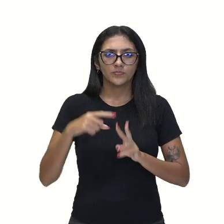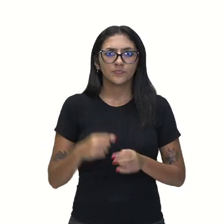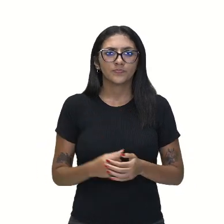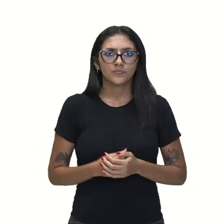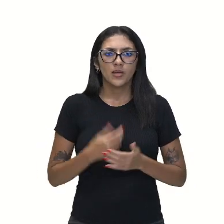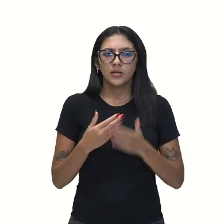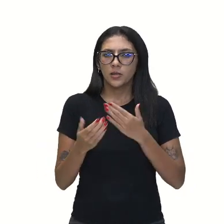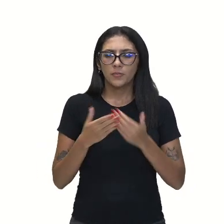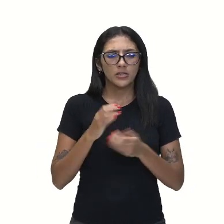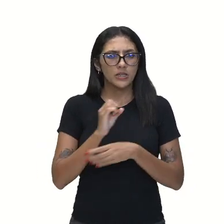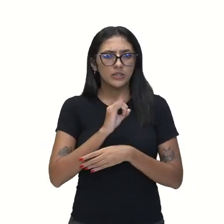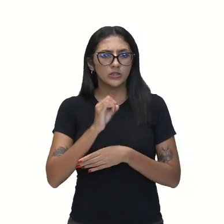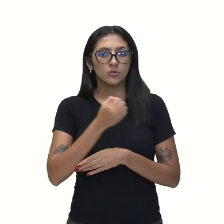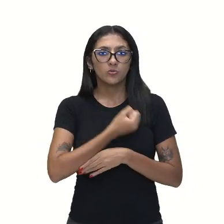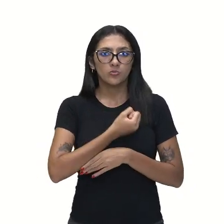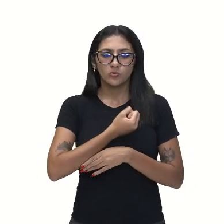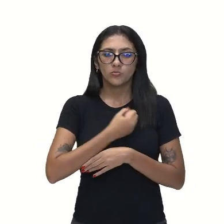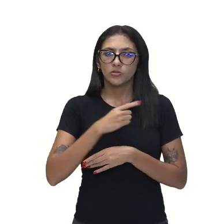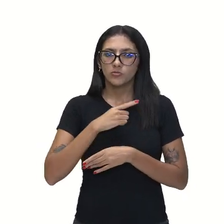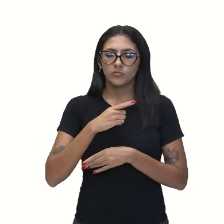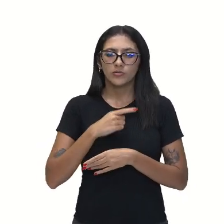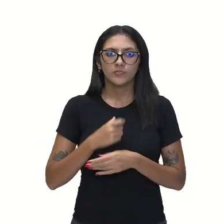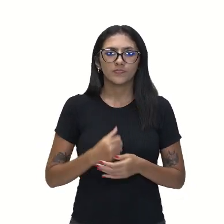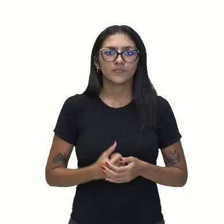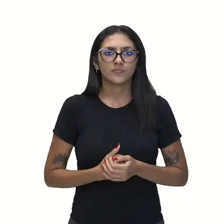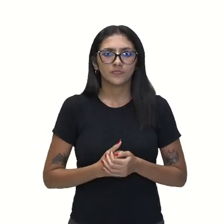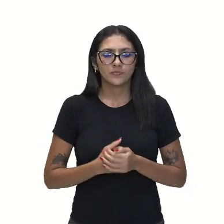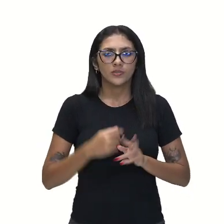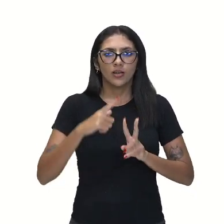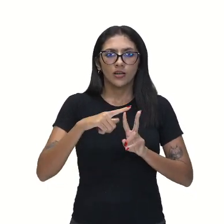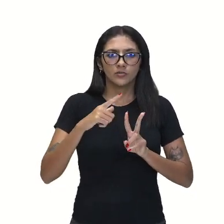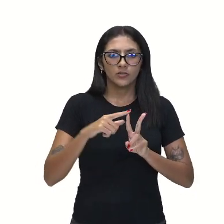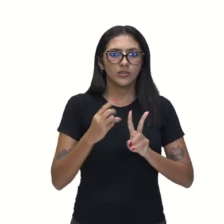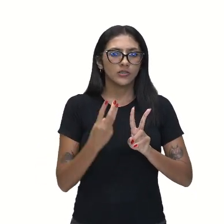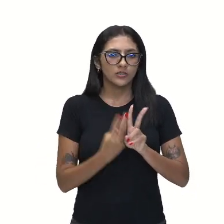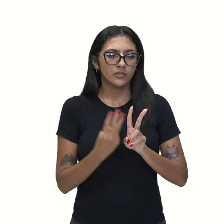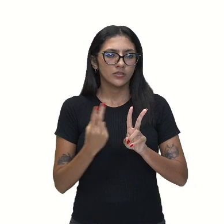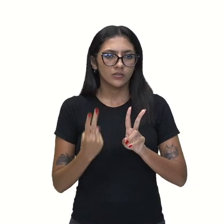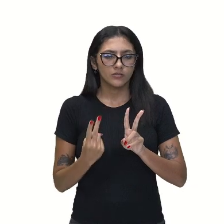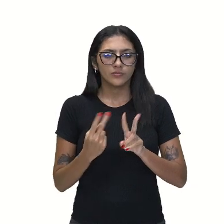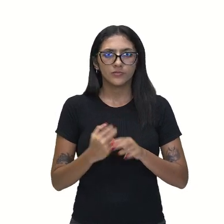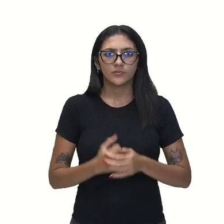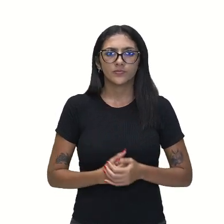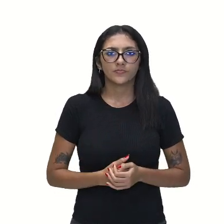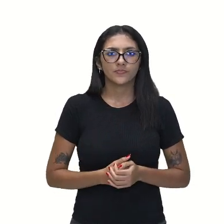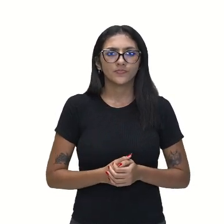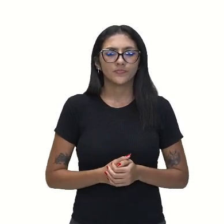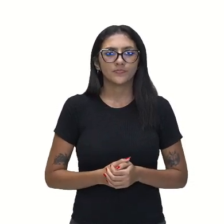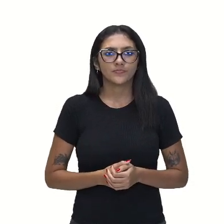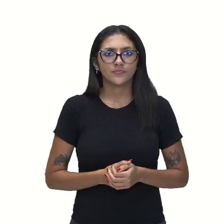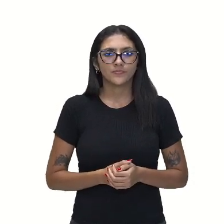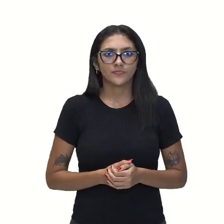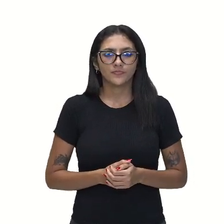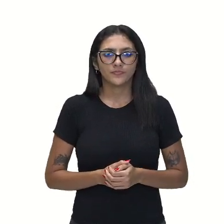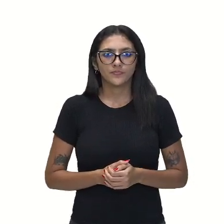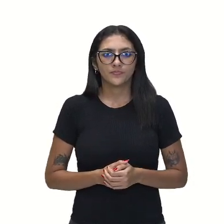Independente de qual valor você tenha aí. Então, raiz quadrada de 32. Ok?